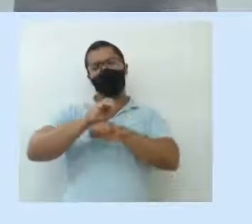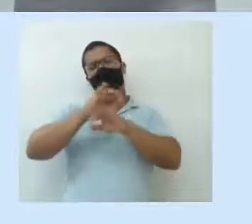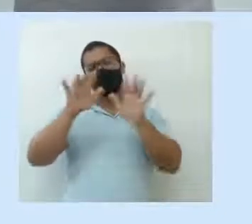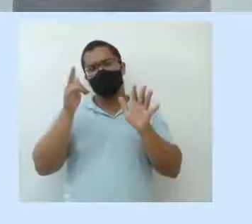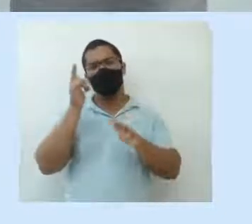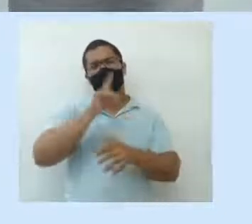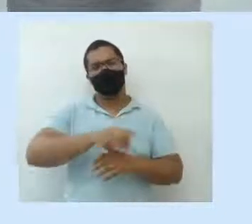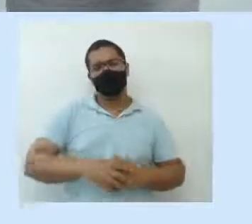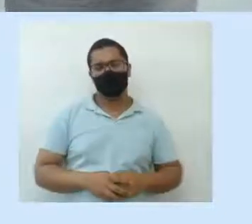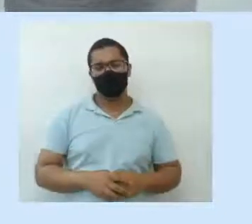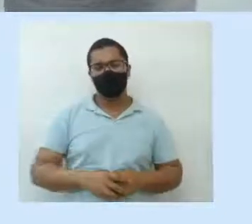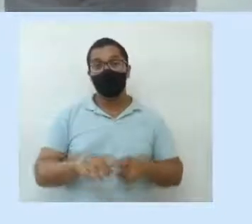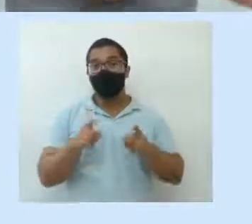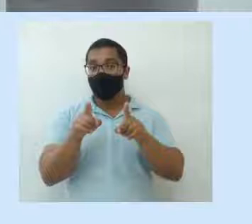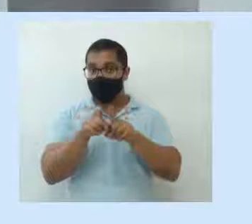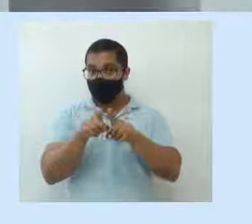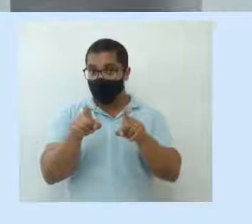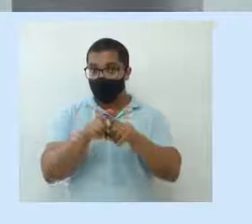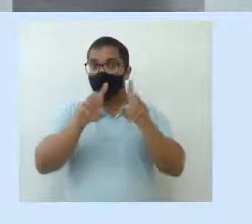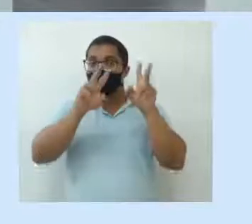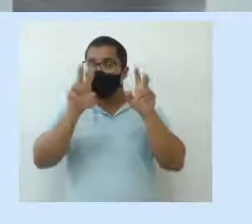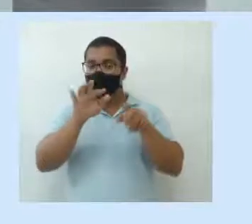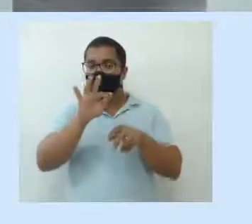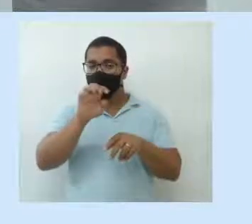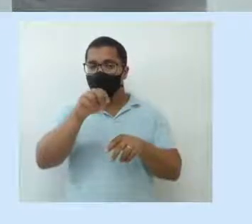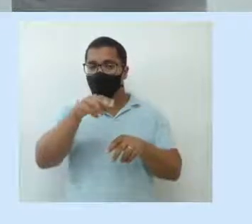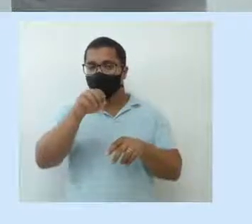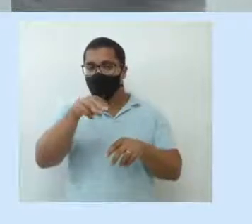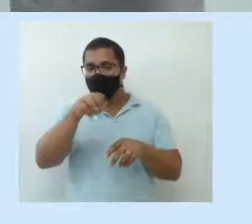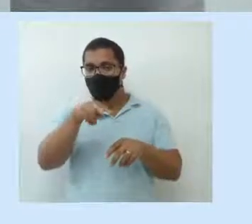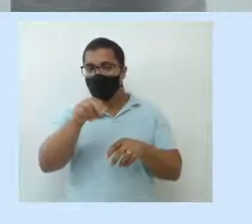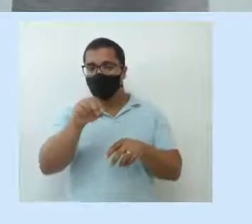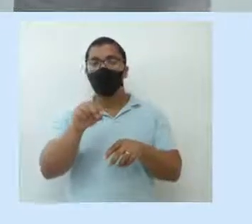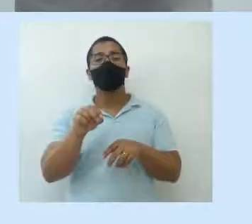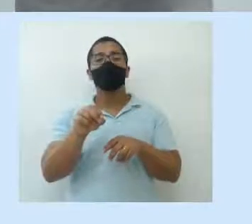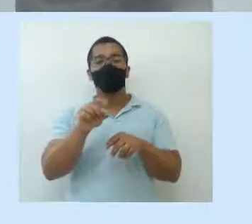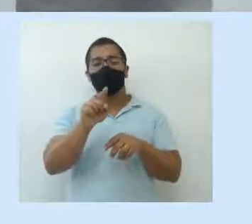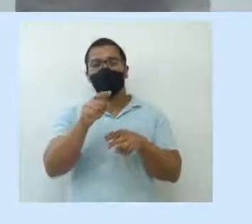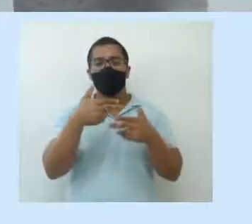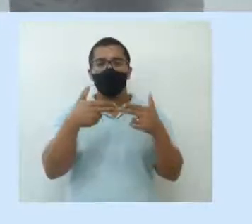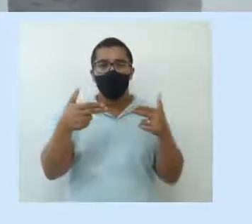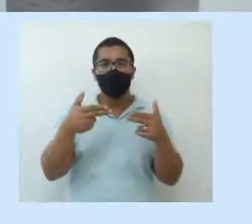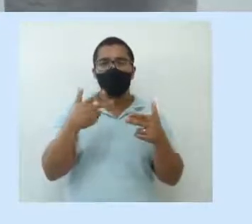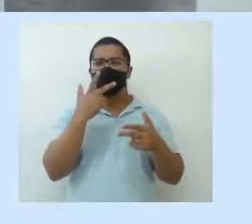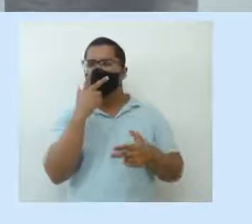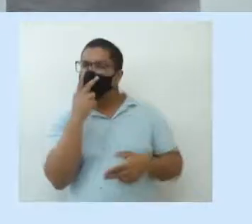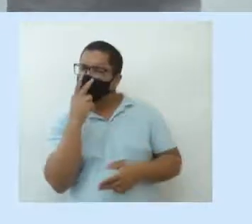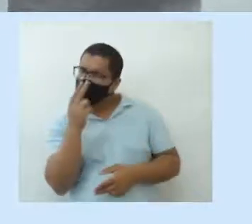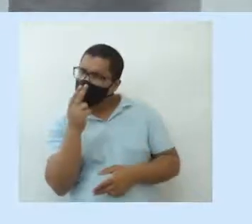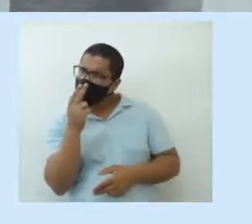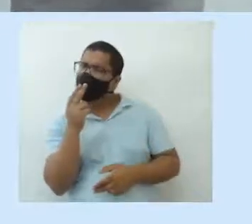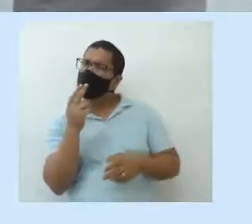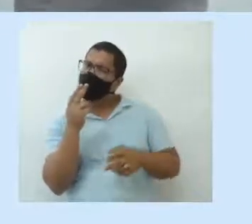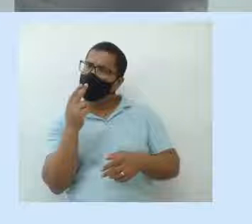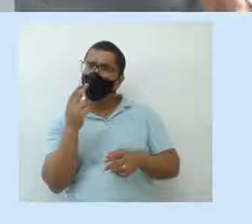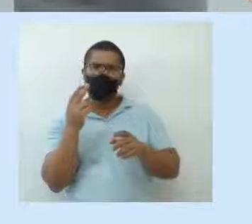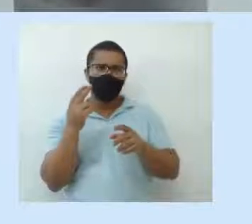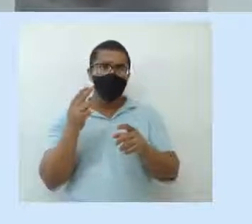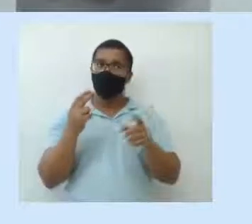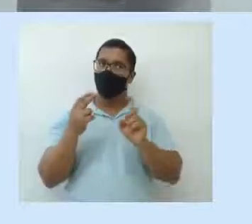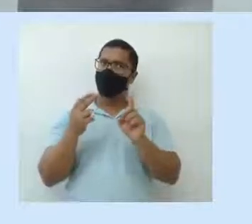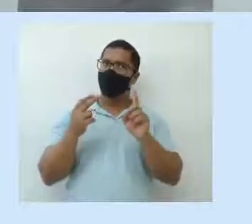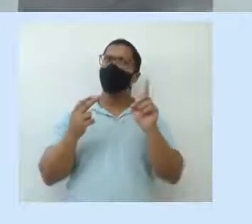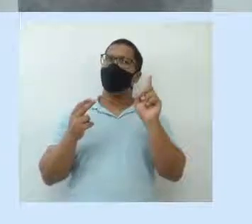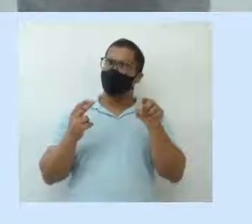Ainda sobre essa questão do fenômeno, nós temos essa relação entre parecer e ser, prestem bem atenção, a relação